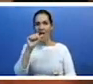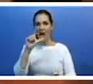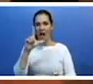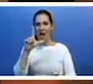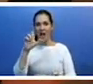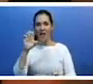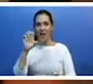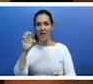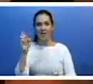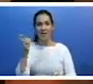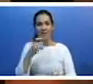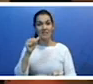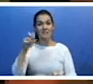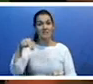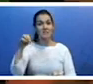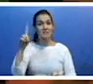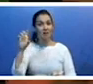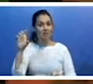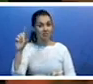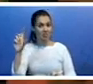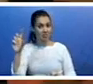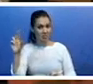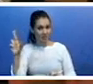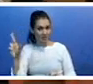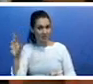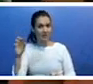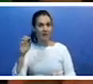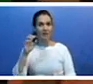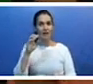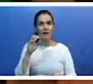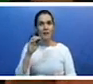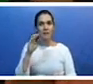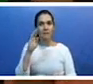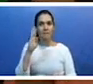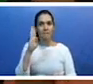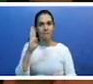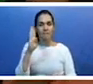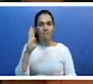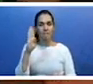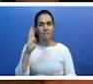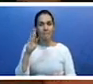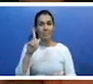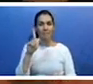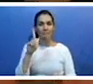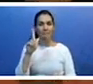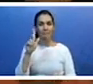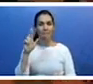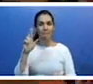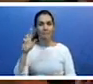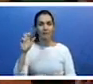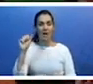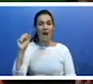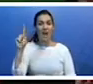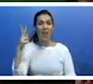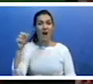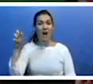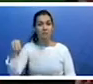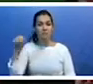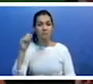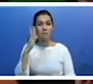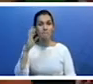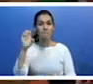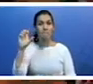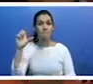tá? De 1847 a 1822. O primeiro registro